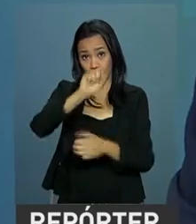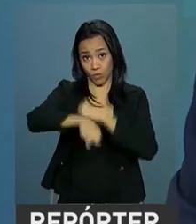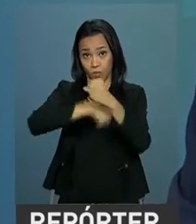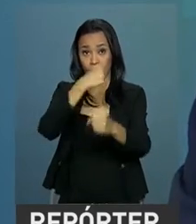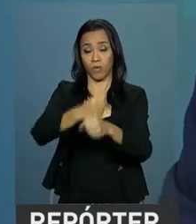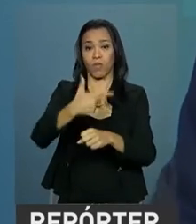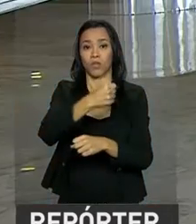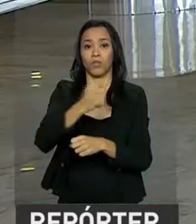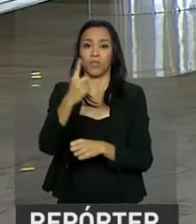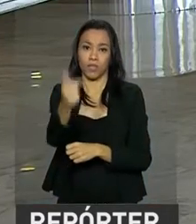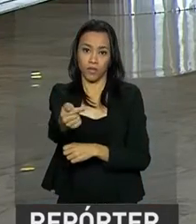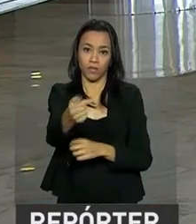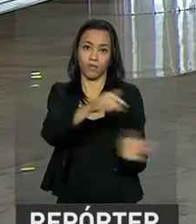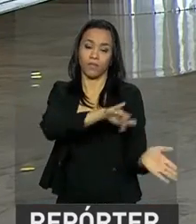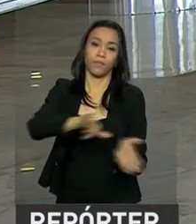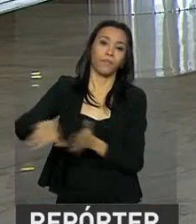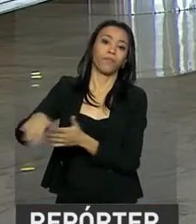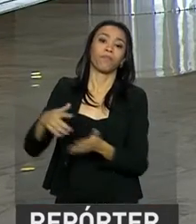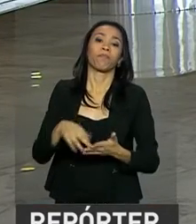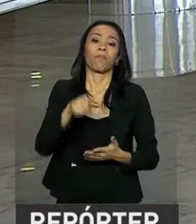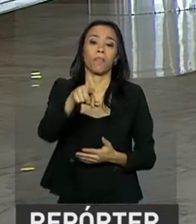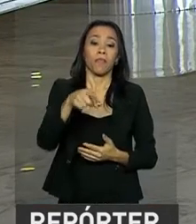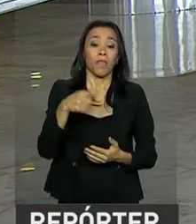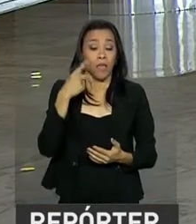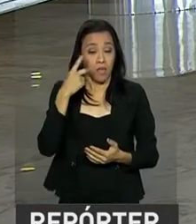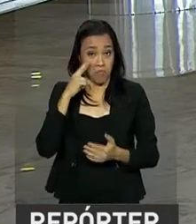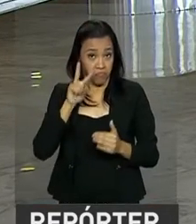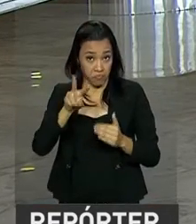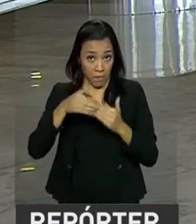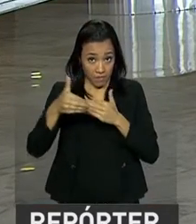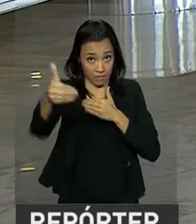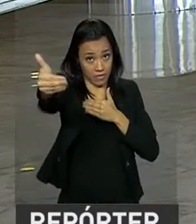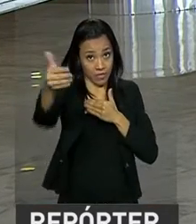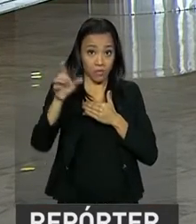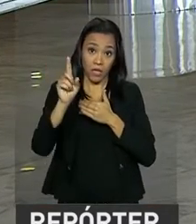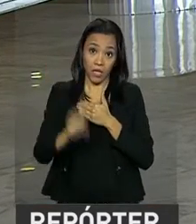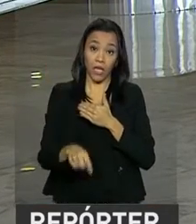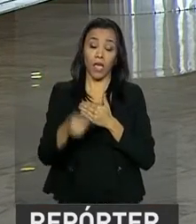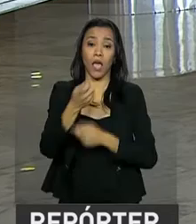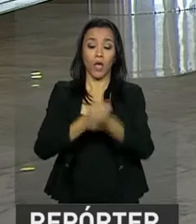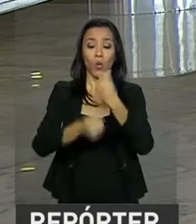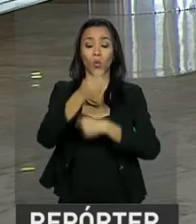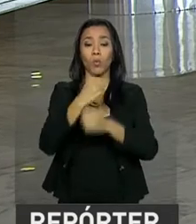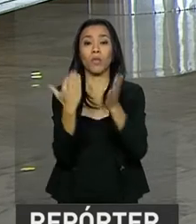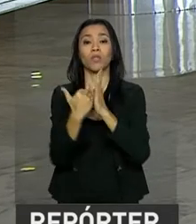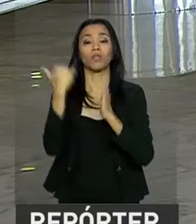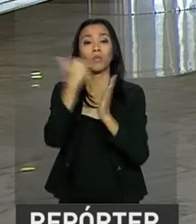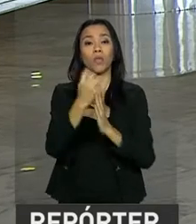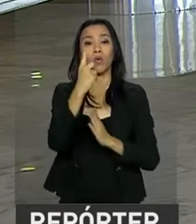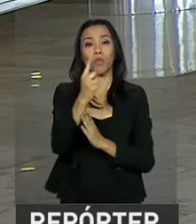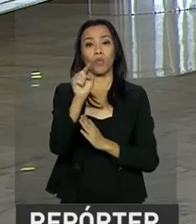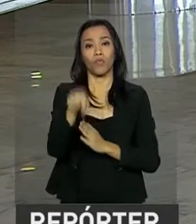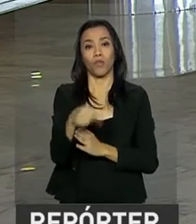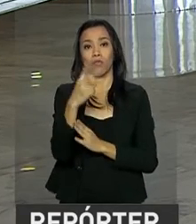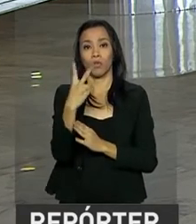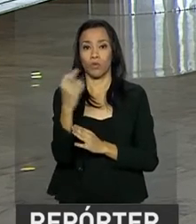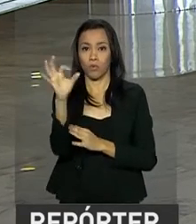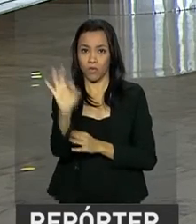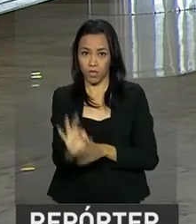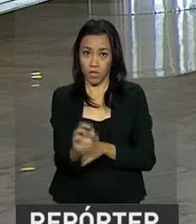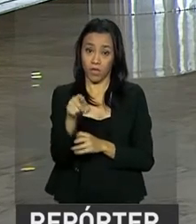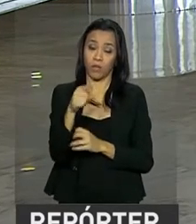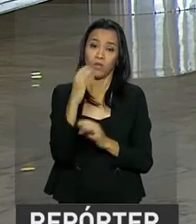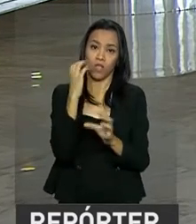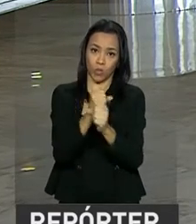2017 a previsão é que em 2017 a economia cresça 1,2 por cento o resultado nas